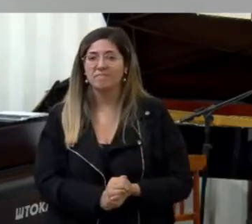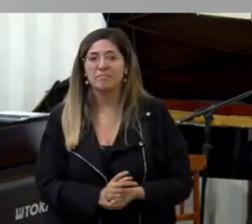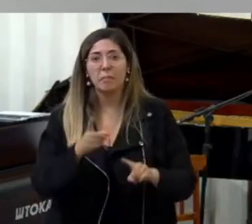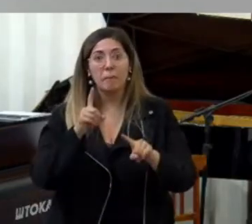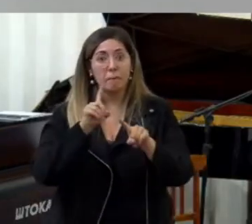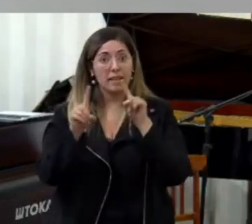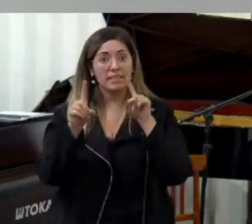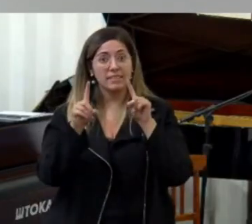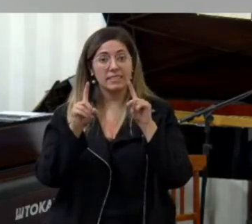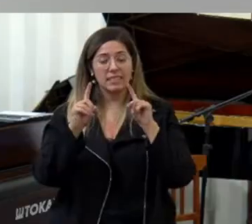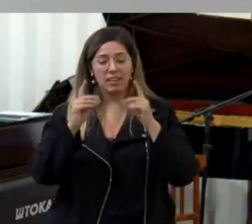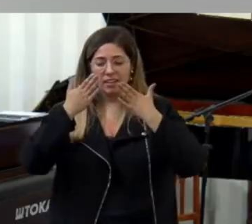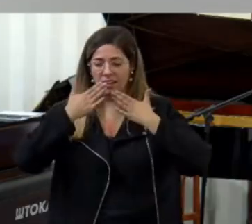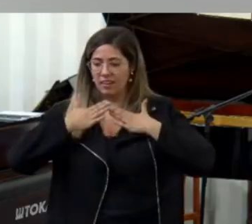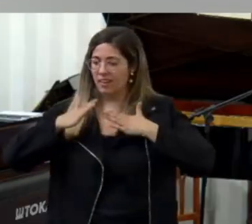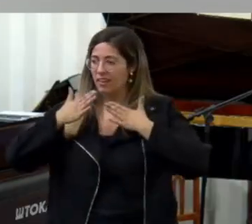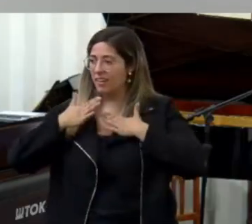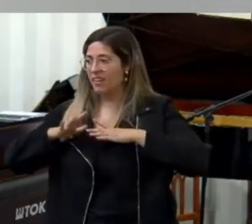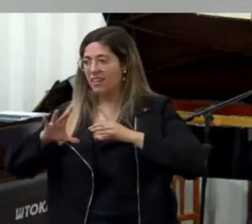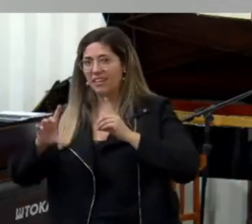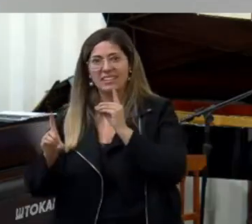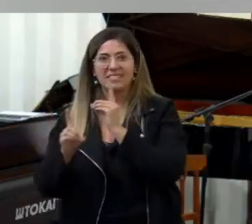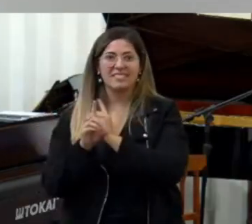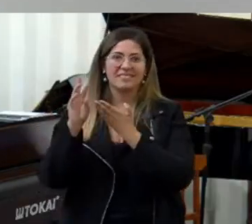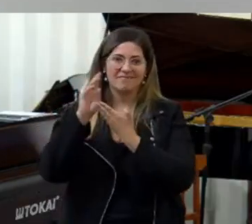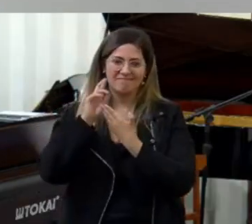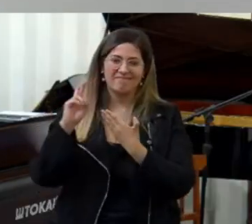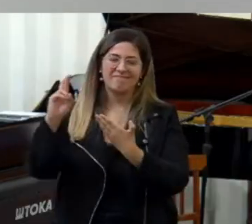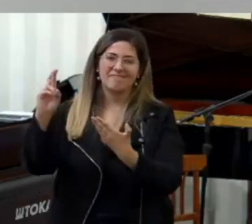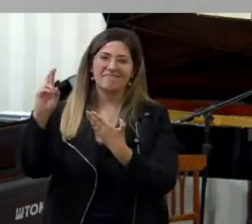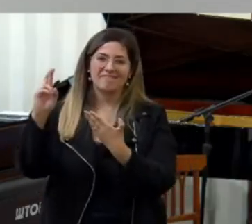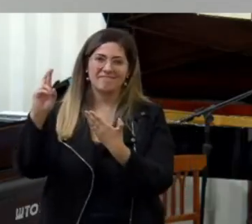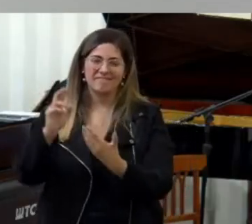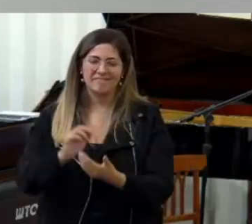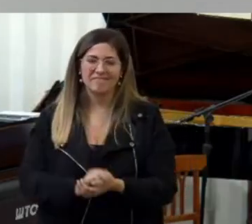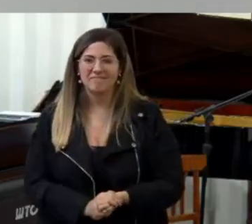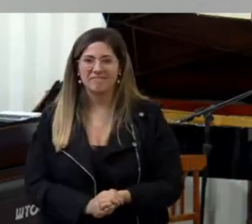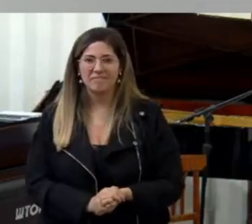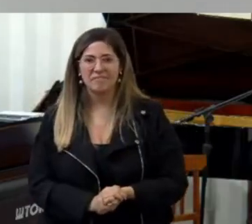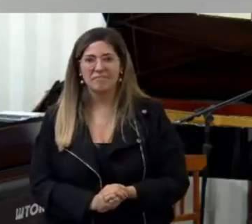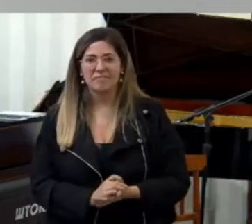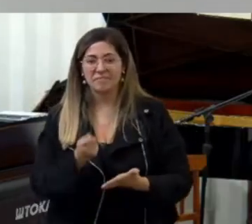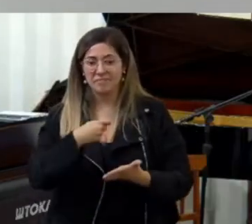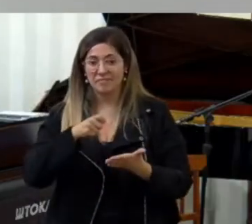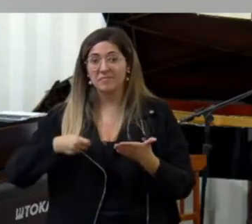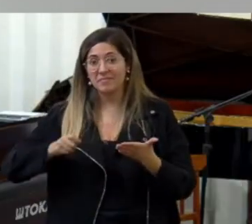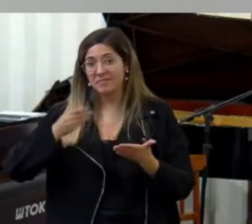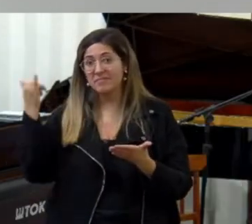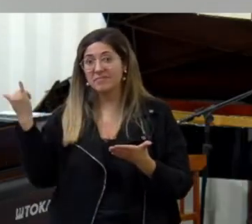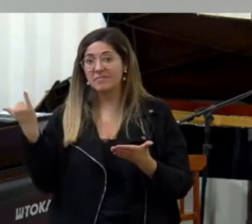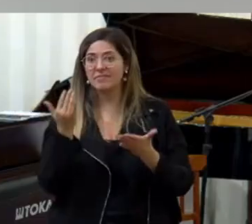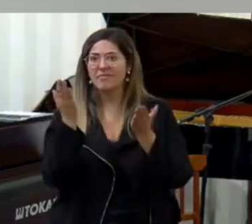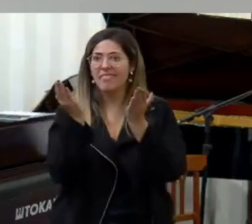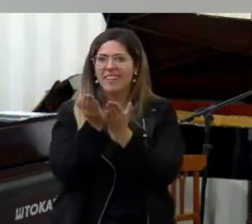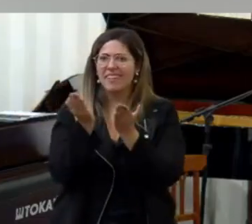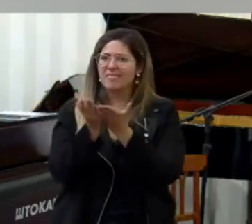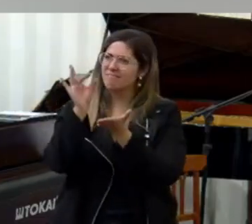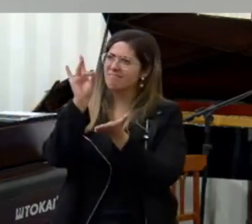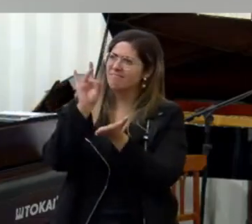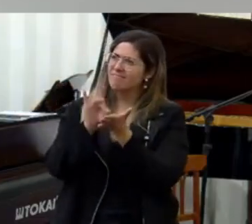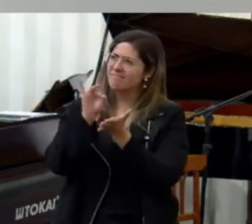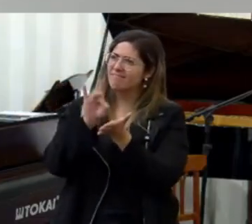No entanto, como disse Sproul no seu texto Santo, Santo, Santo, ele disse: os cristãos